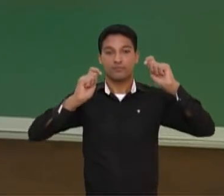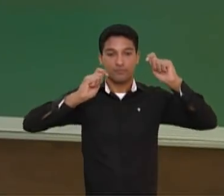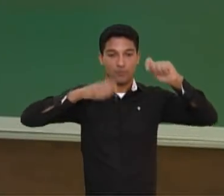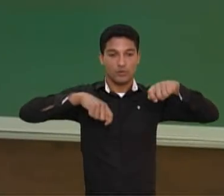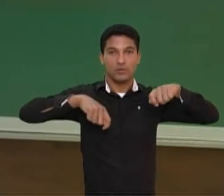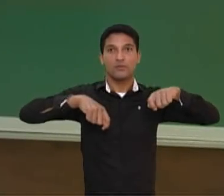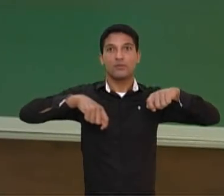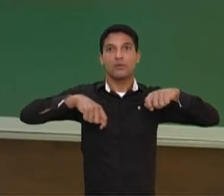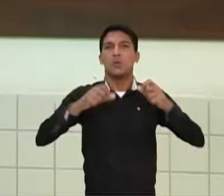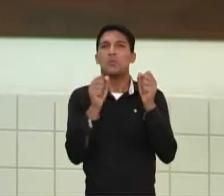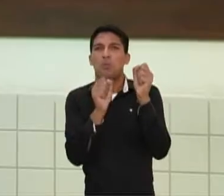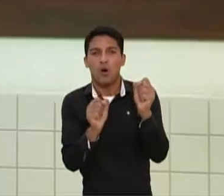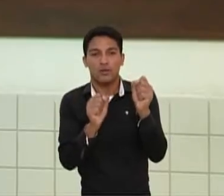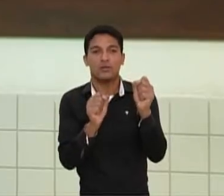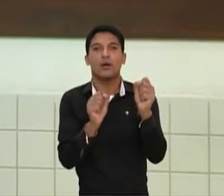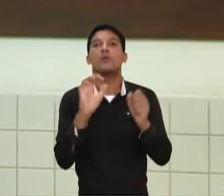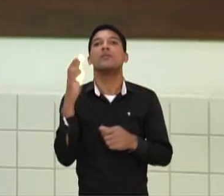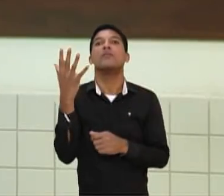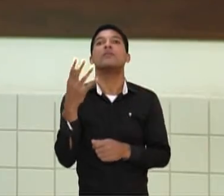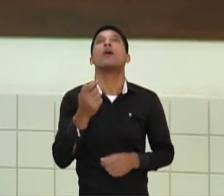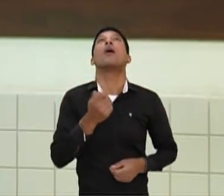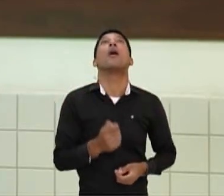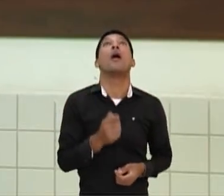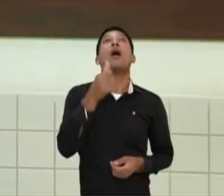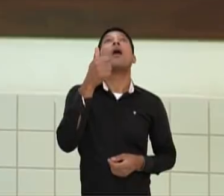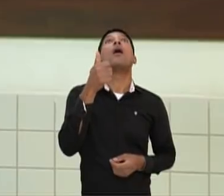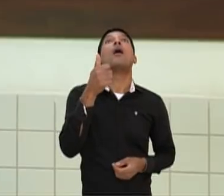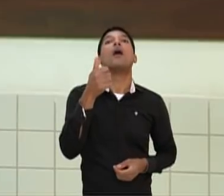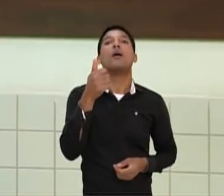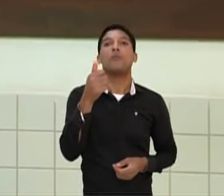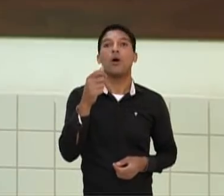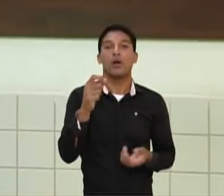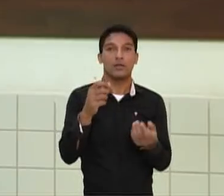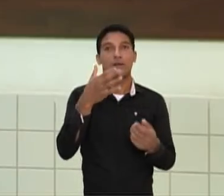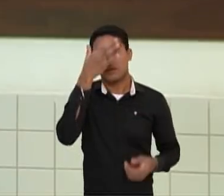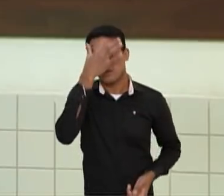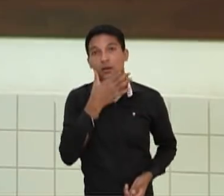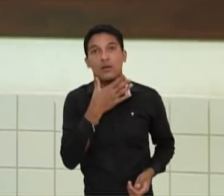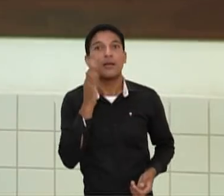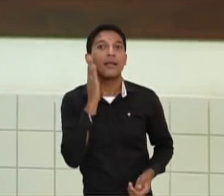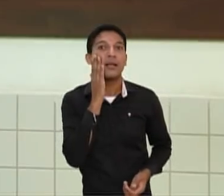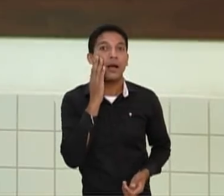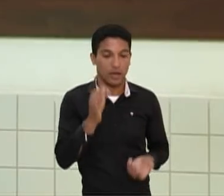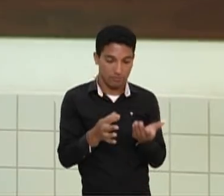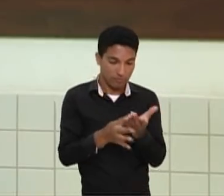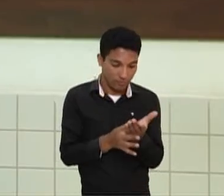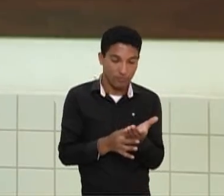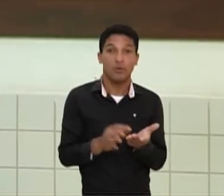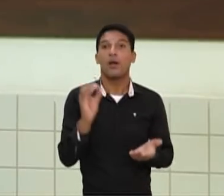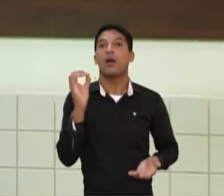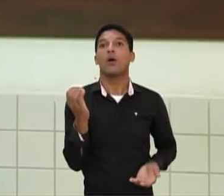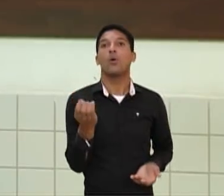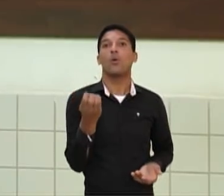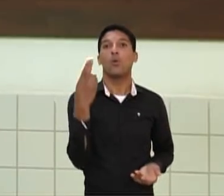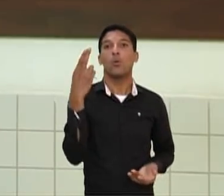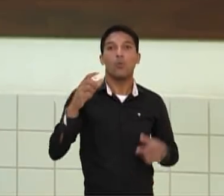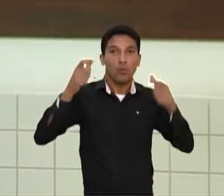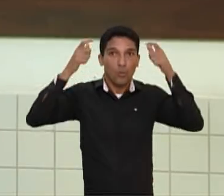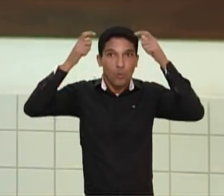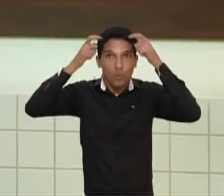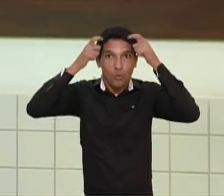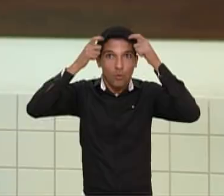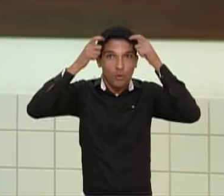pode acontecer quando você joga uma moeda? Pode acontecer de cair cara ou pode acontecer de cair coroa. Então, são dois